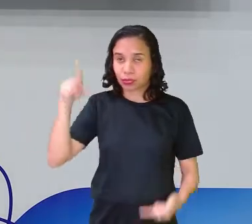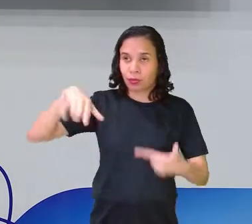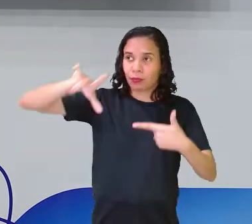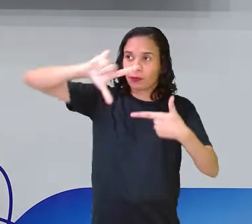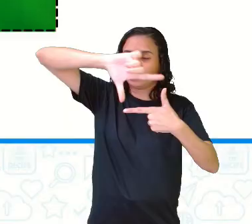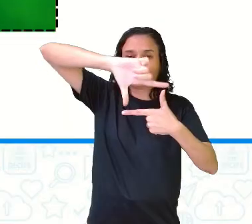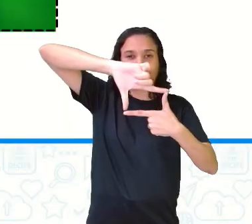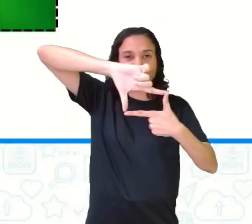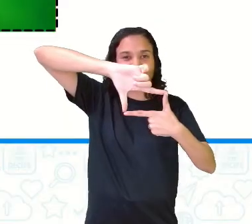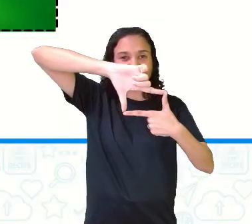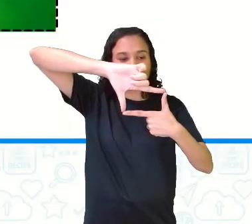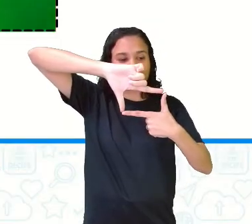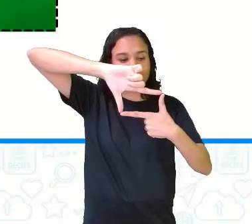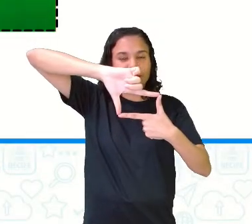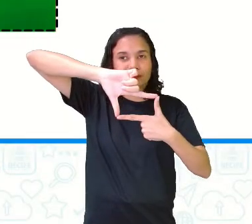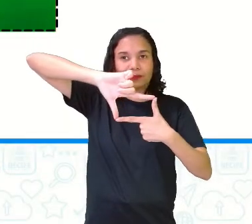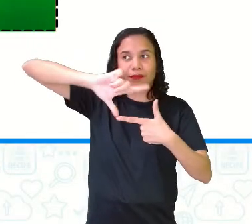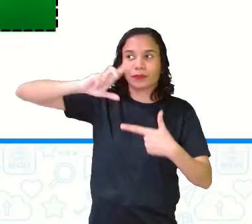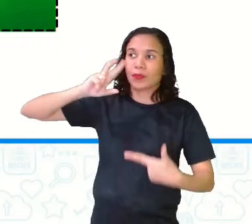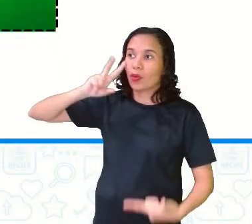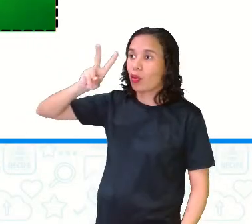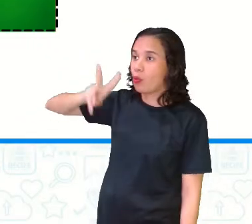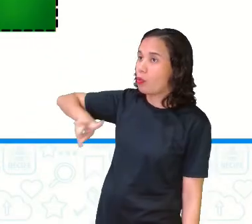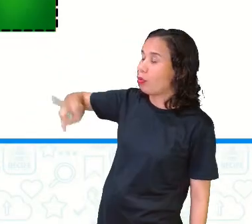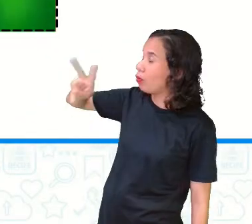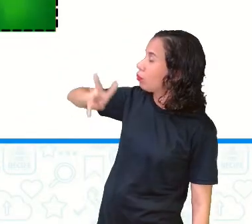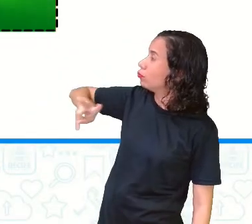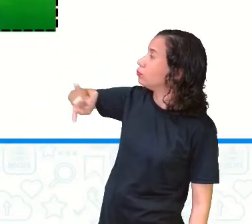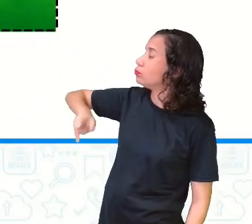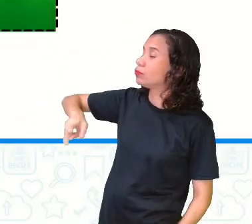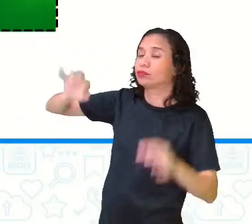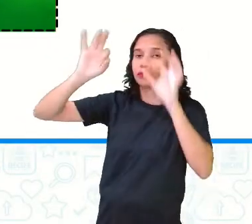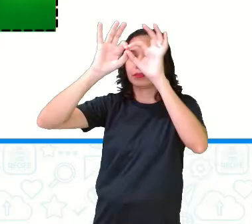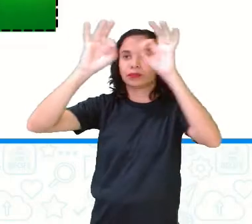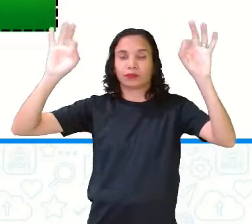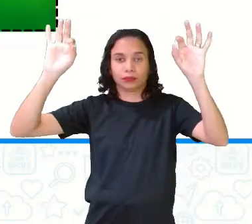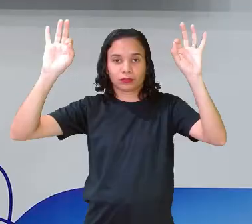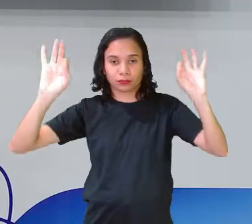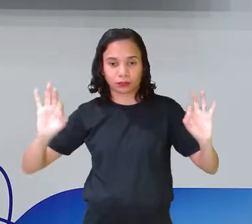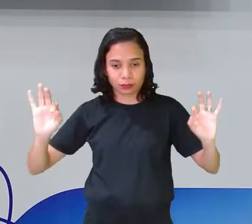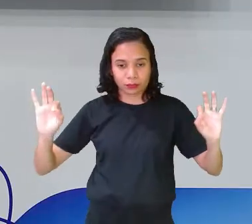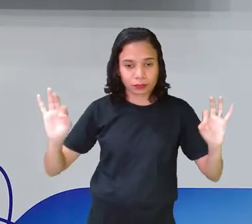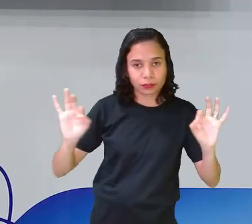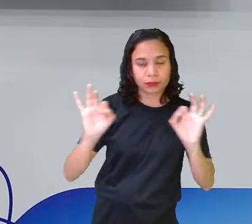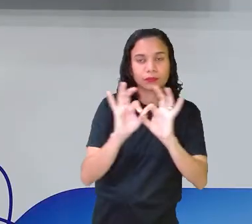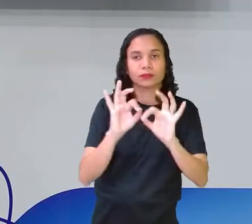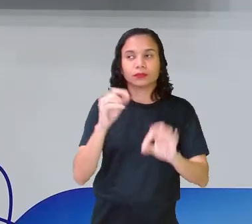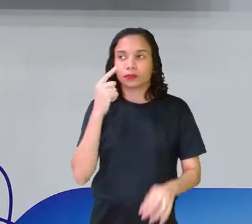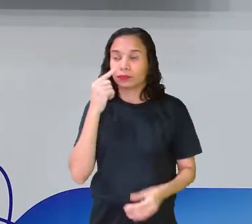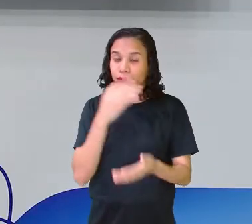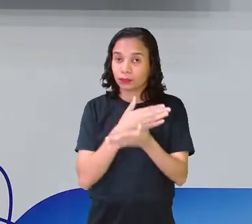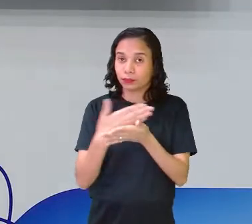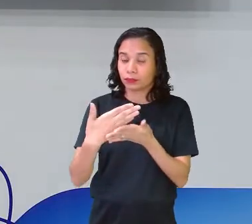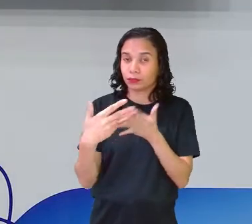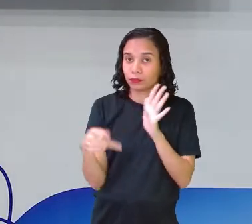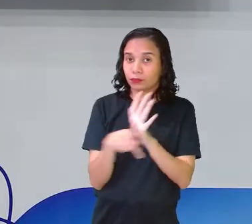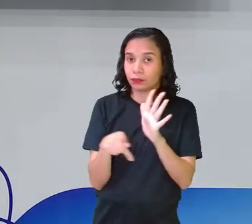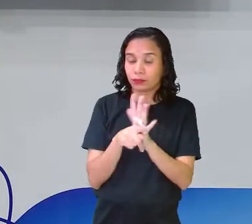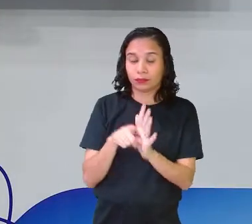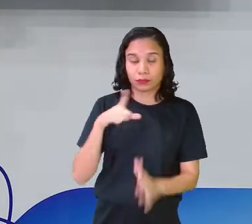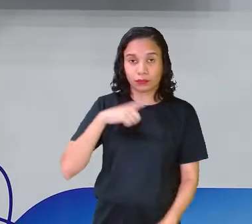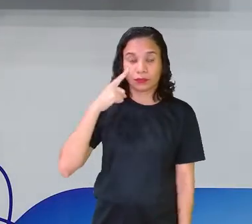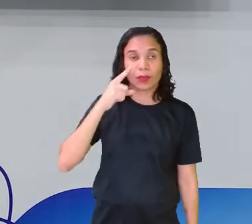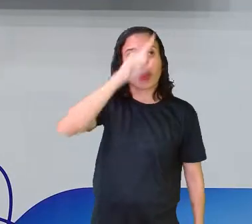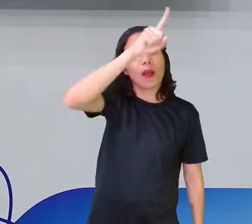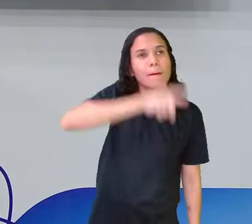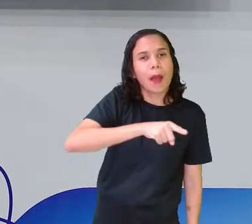retângulo. Olha aí. Fiz a minha leitura a partir do contorno.